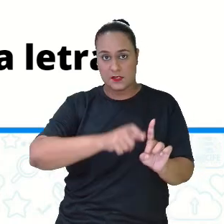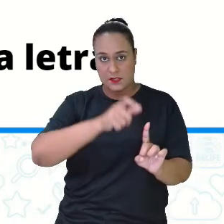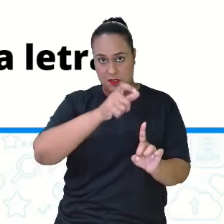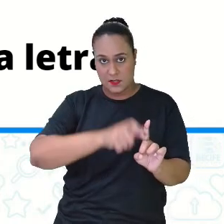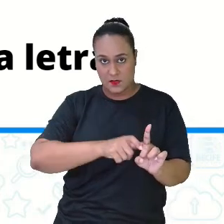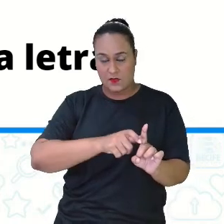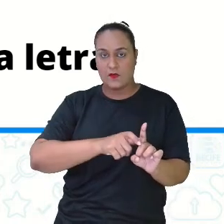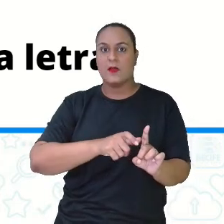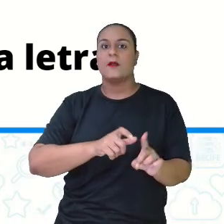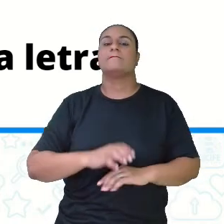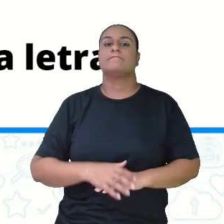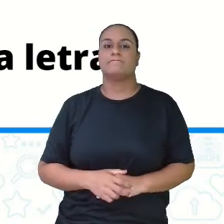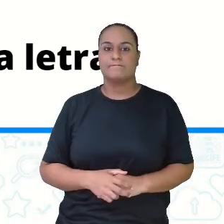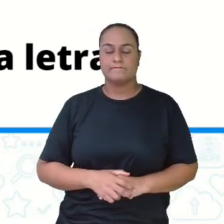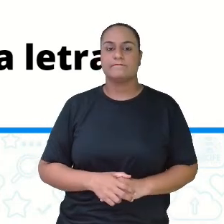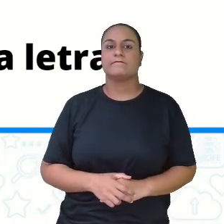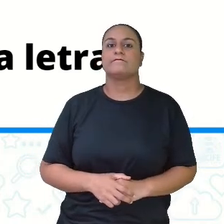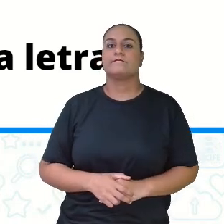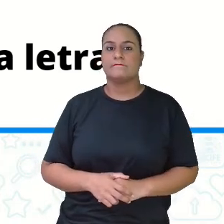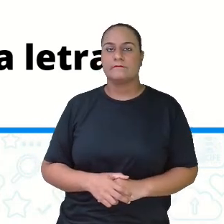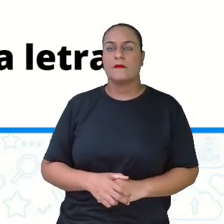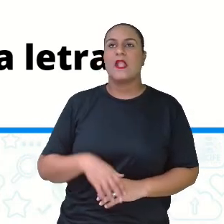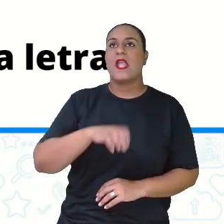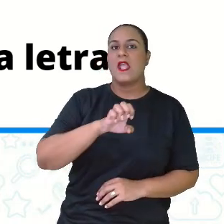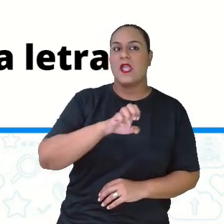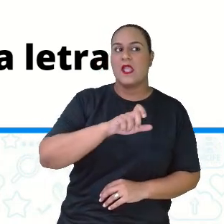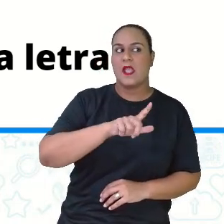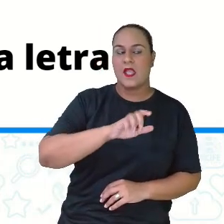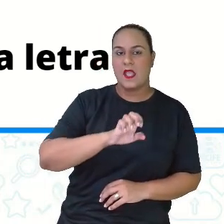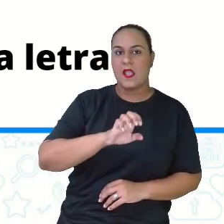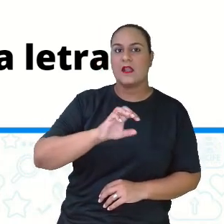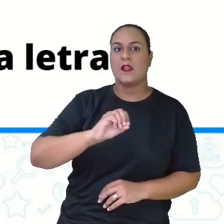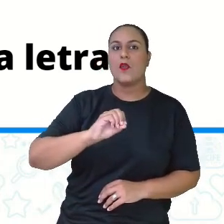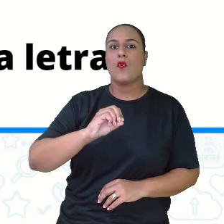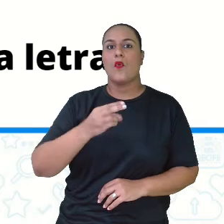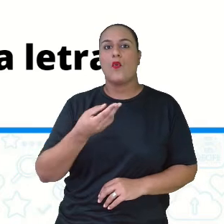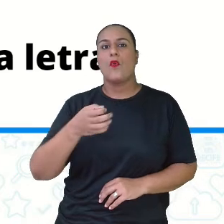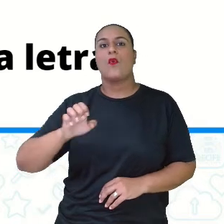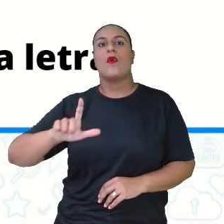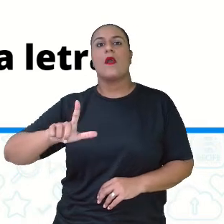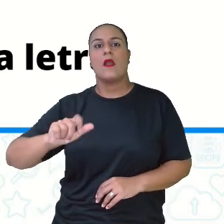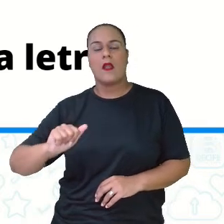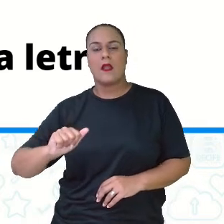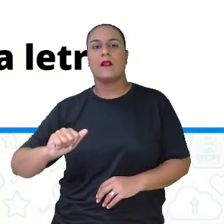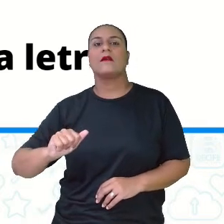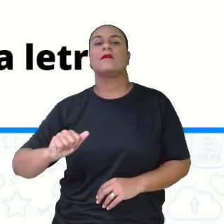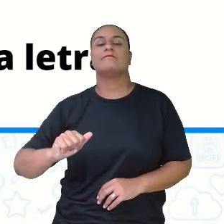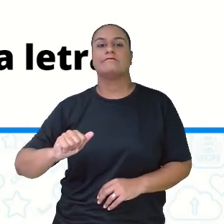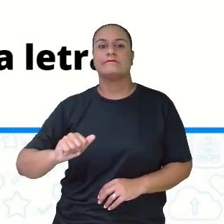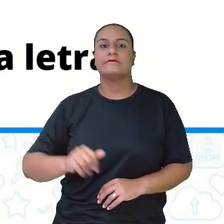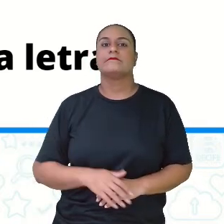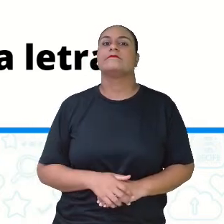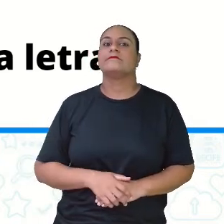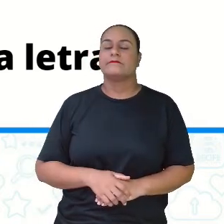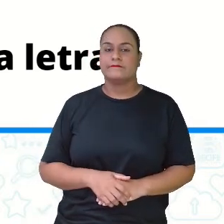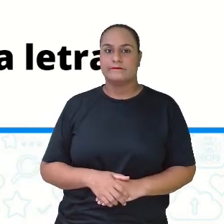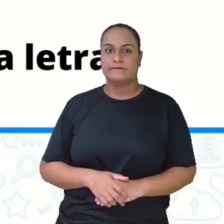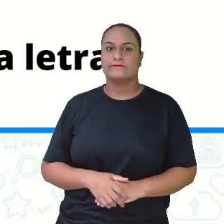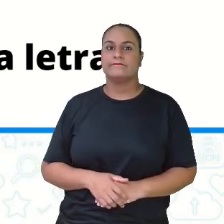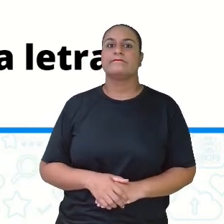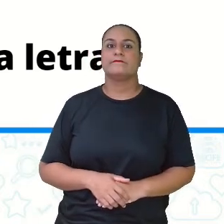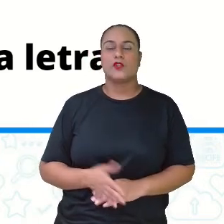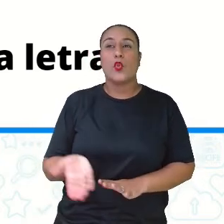do singular, ele ou ela, lembra que eu ficava o tempo todo, ele, foi ela, do